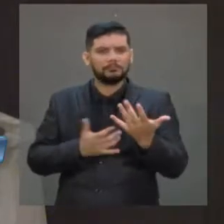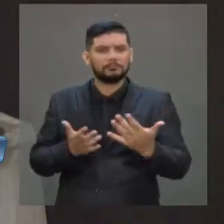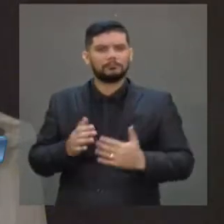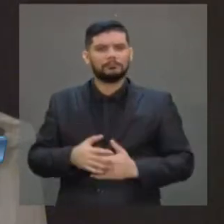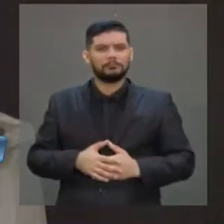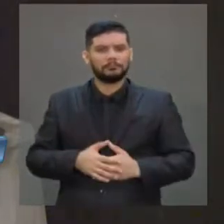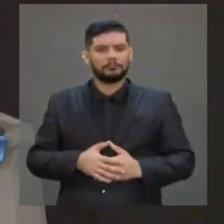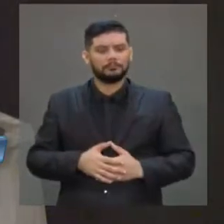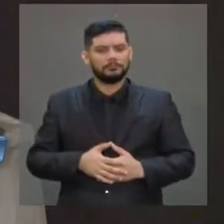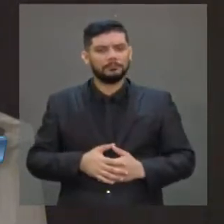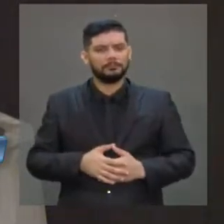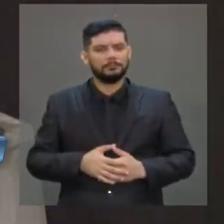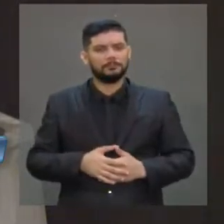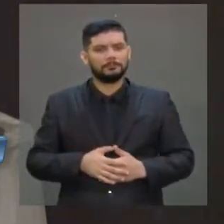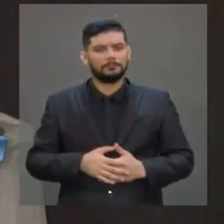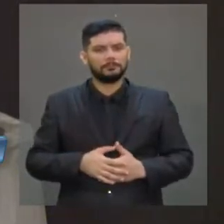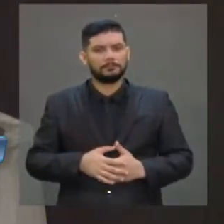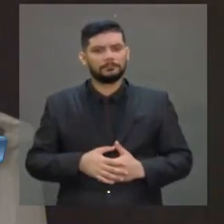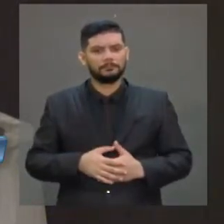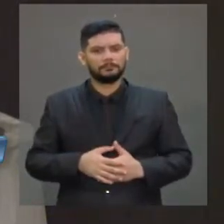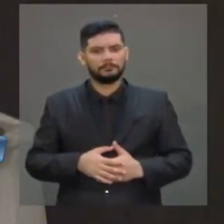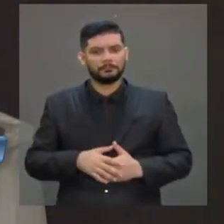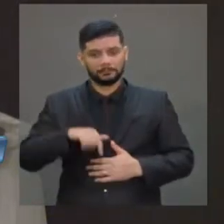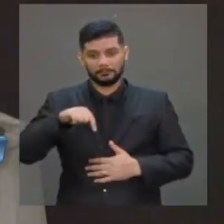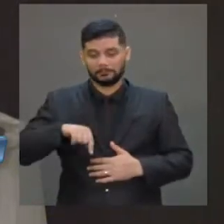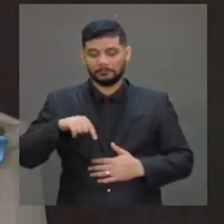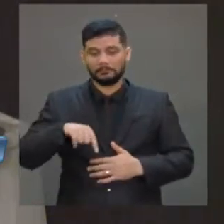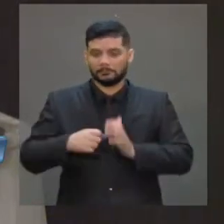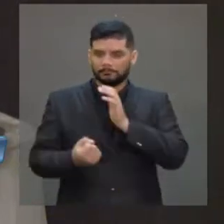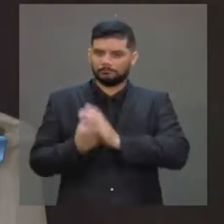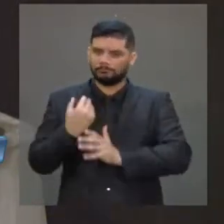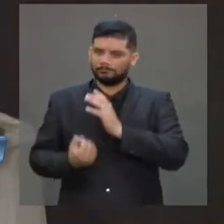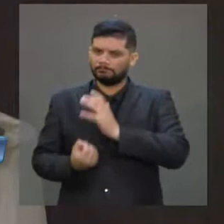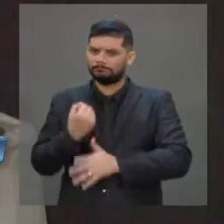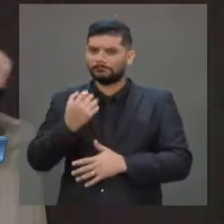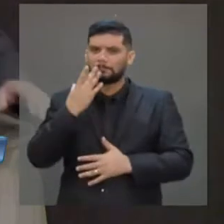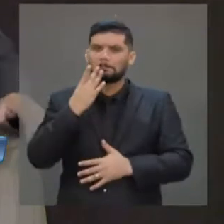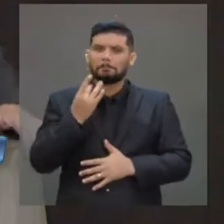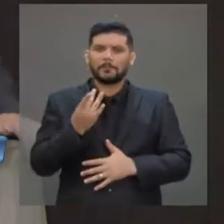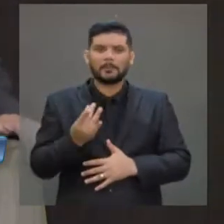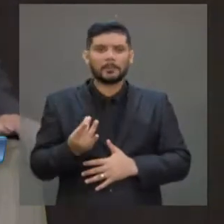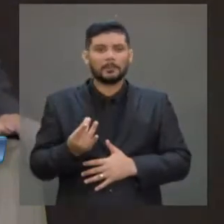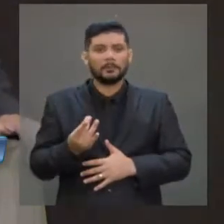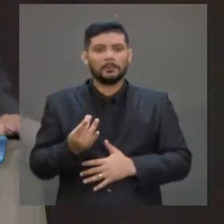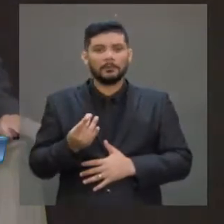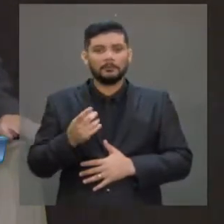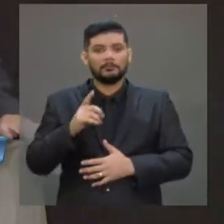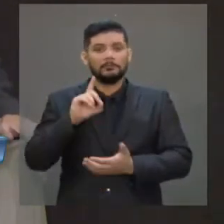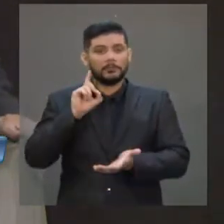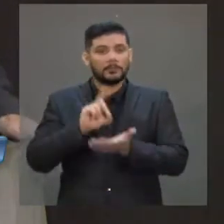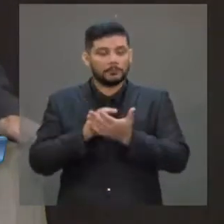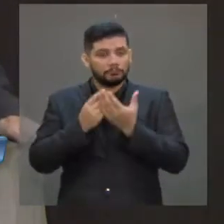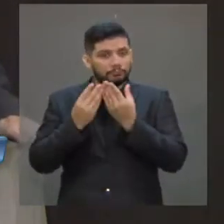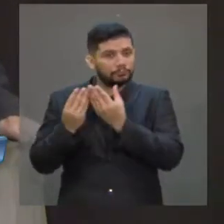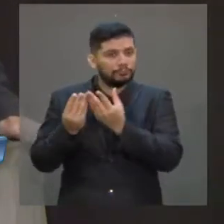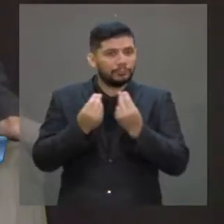da produção melinífera aqui no Ceará, a produção de mel, são milhares de pequenos